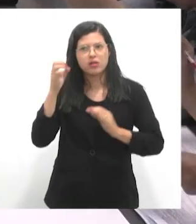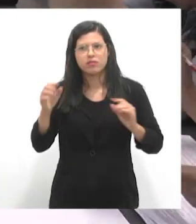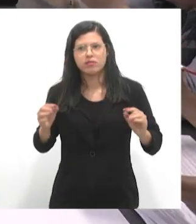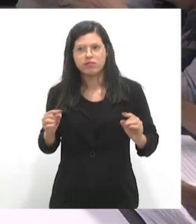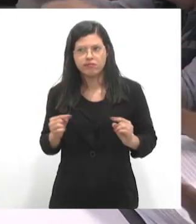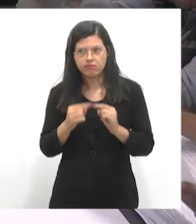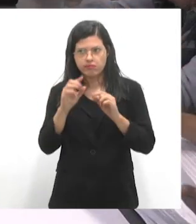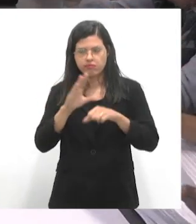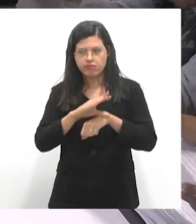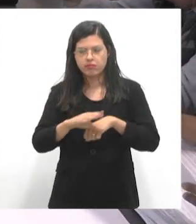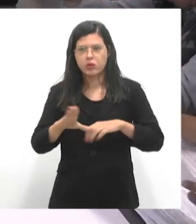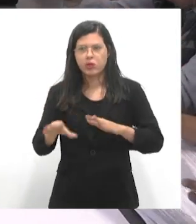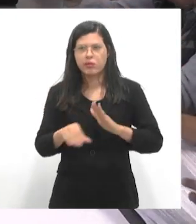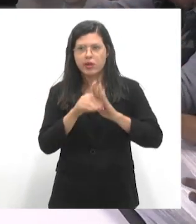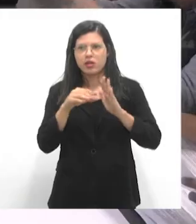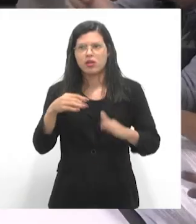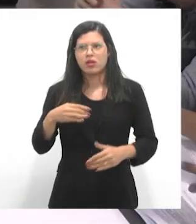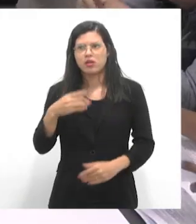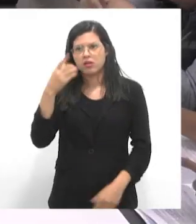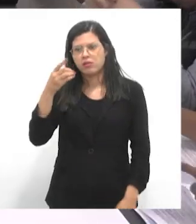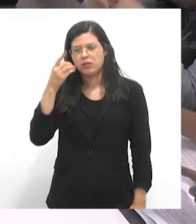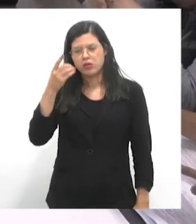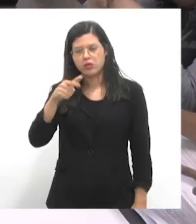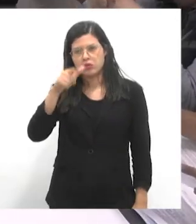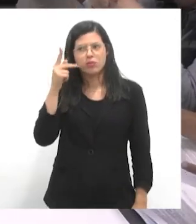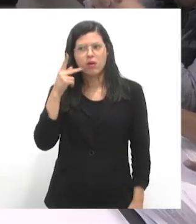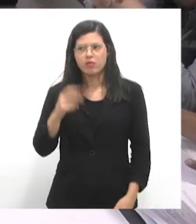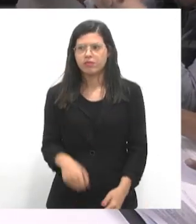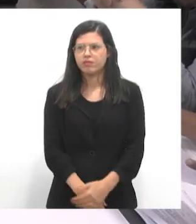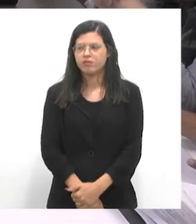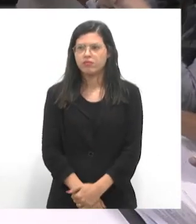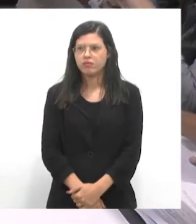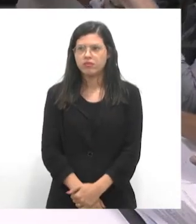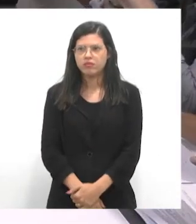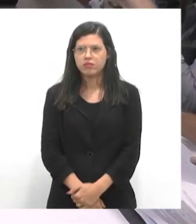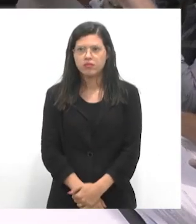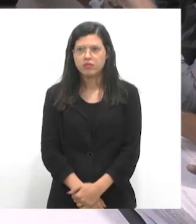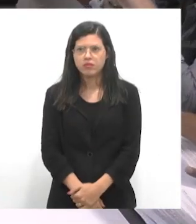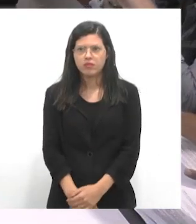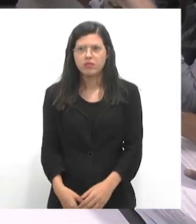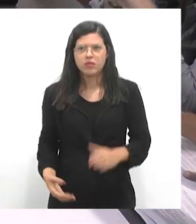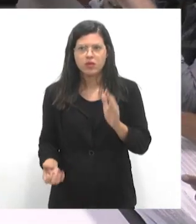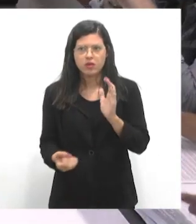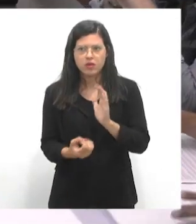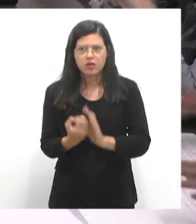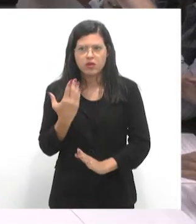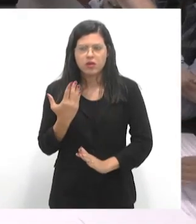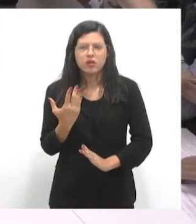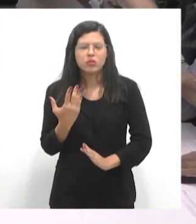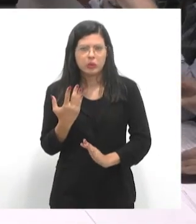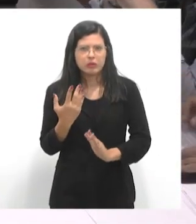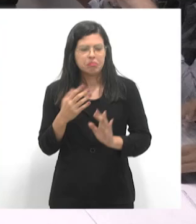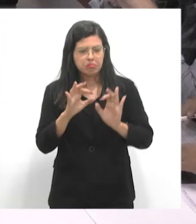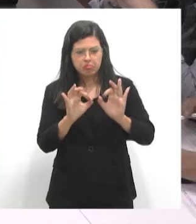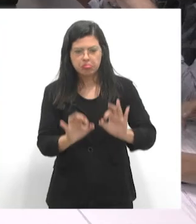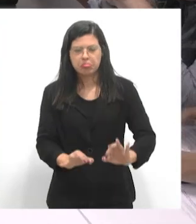Presidente. Deputado Luiz Paulo. Olha só, a autora aqui foi assertiva.